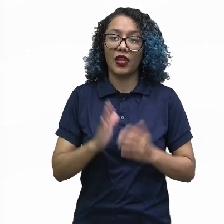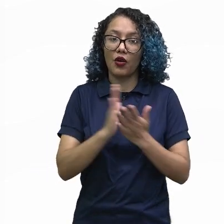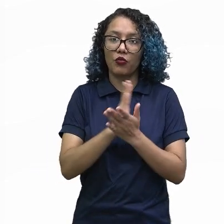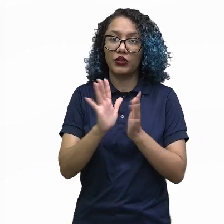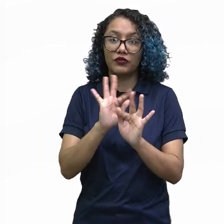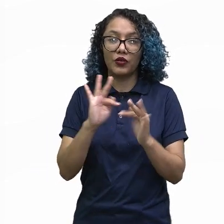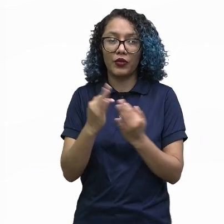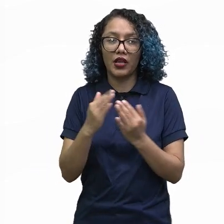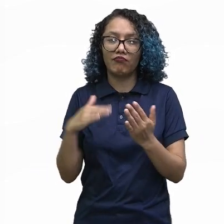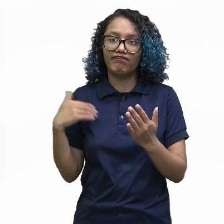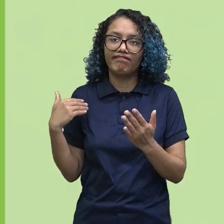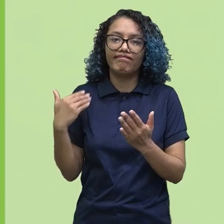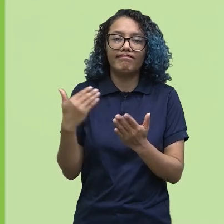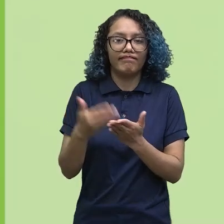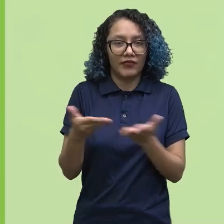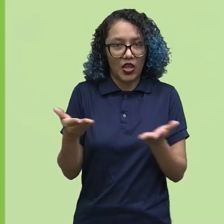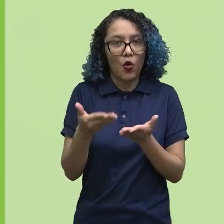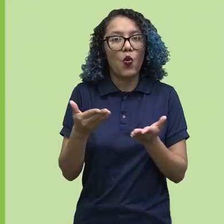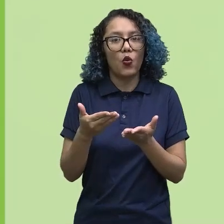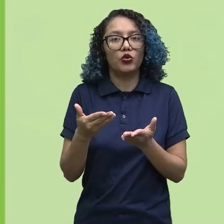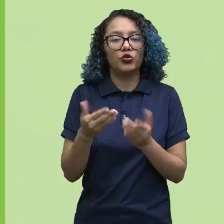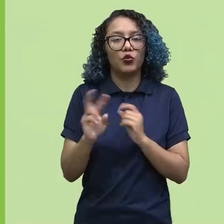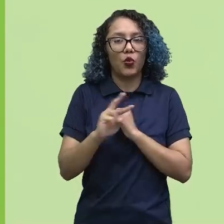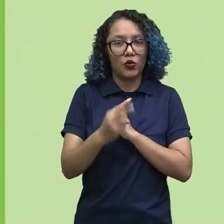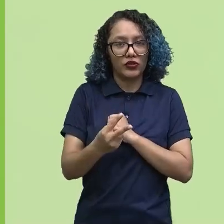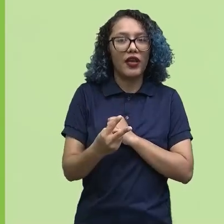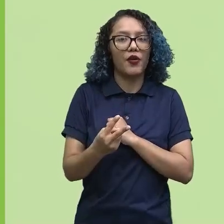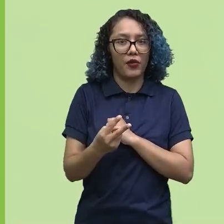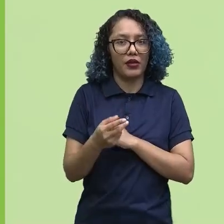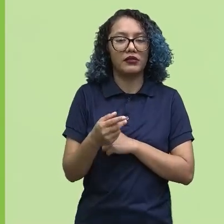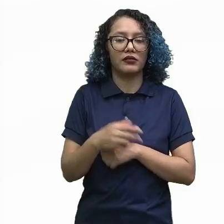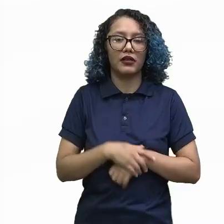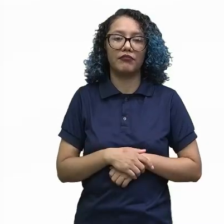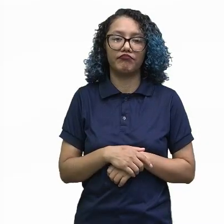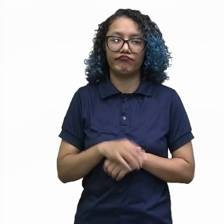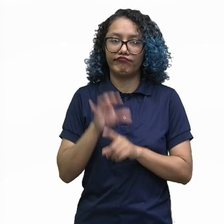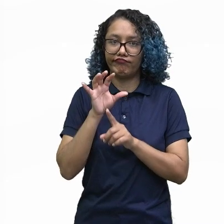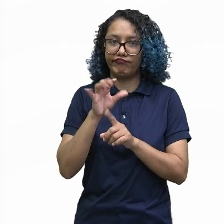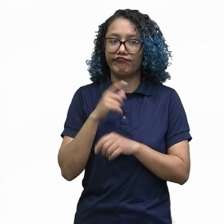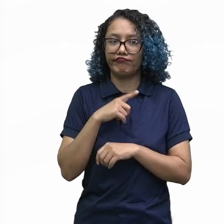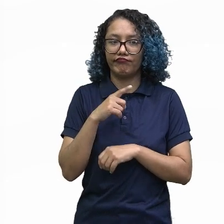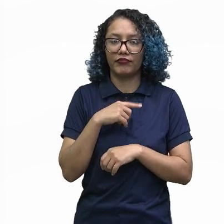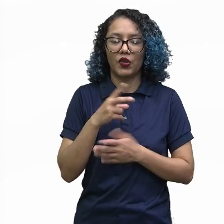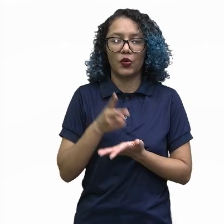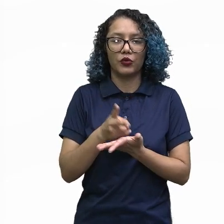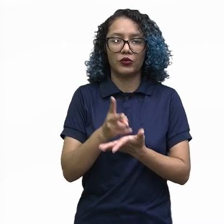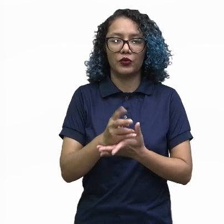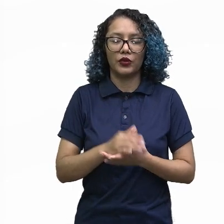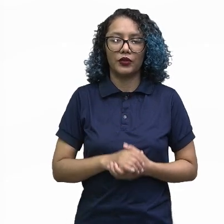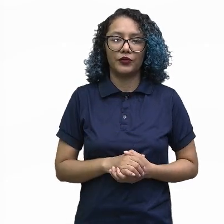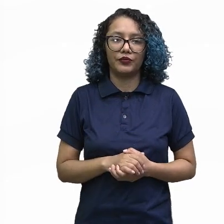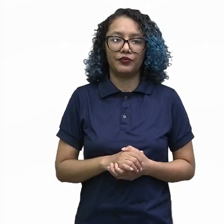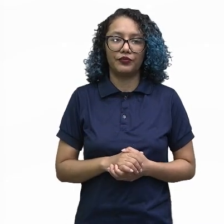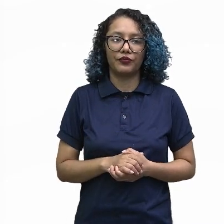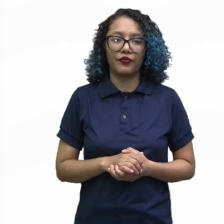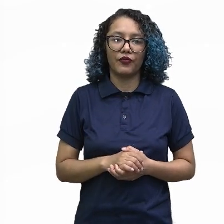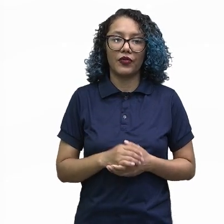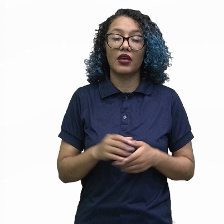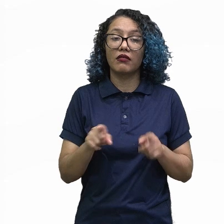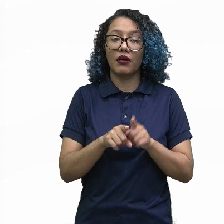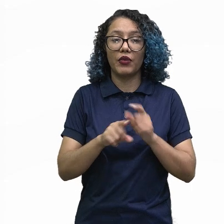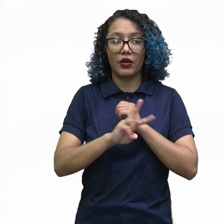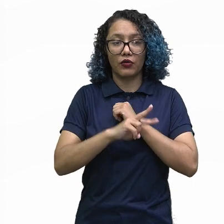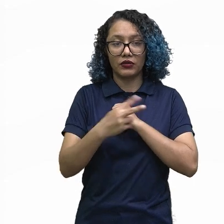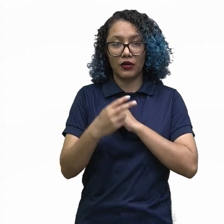que até hoje ainda sofrem com os efeitos, ok? Bora continuar aí falando, né, sobre esses efeitos. Efeitos